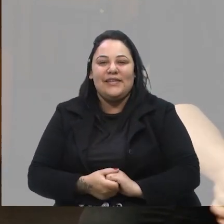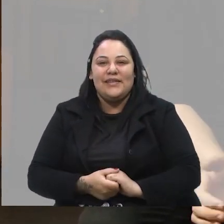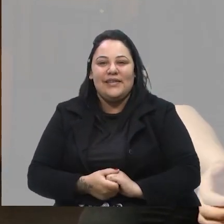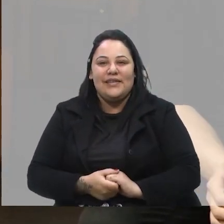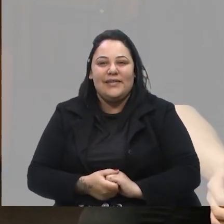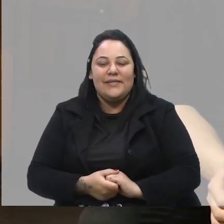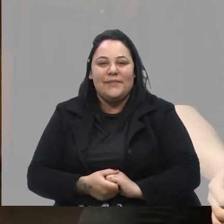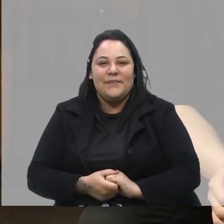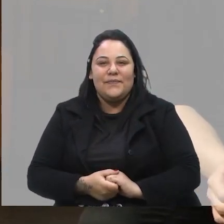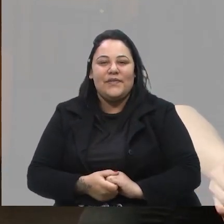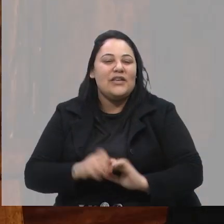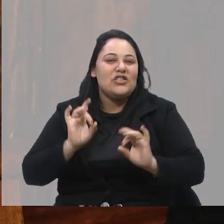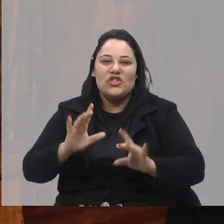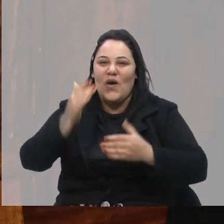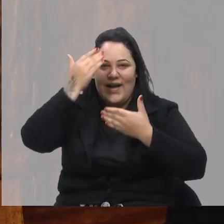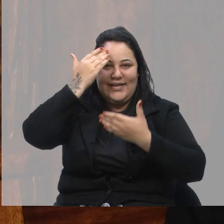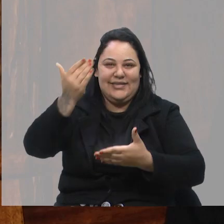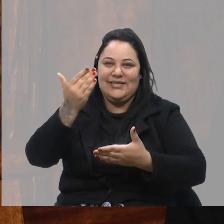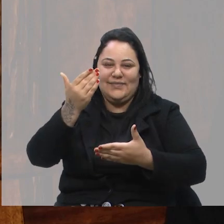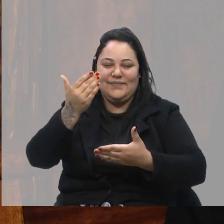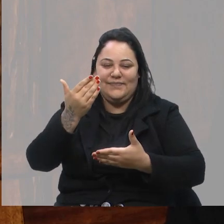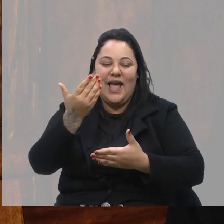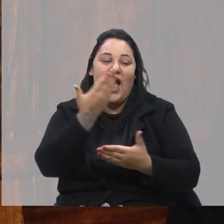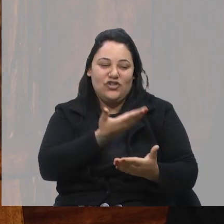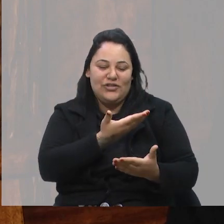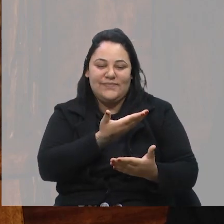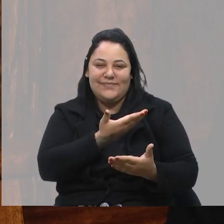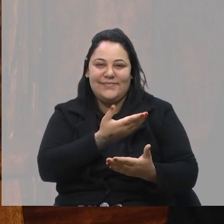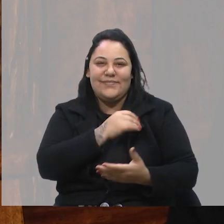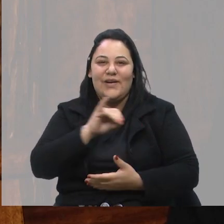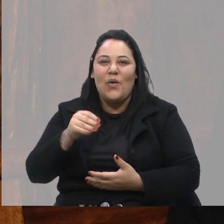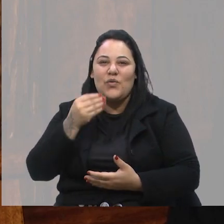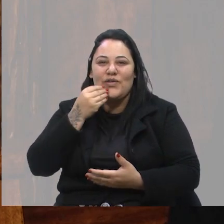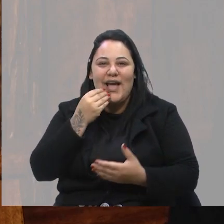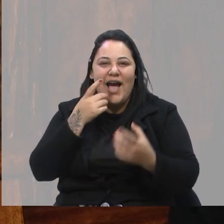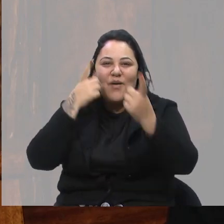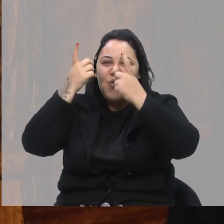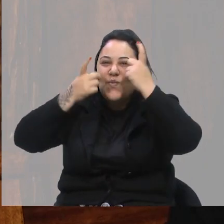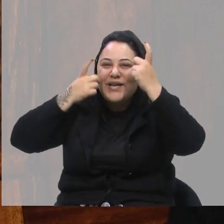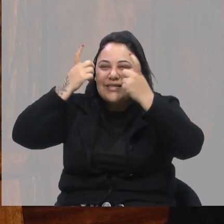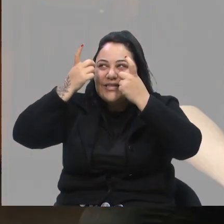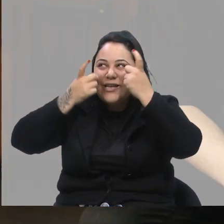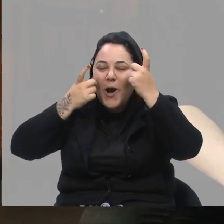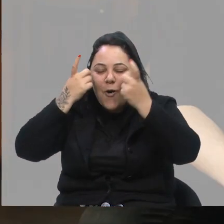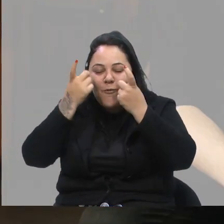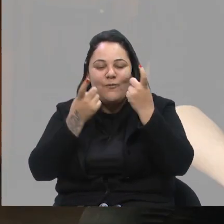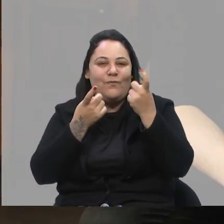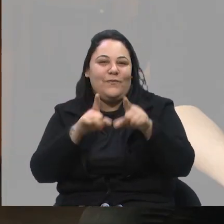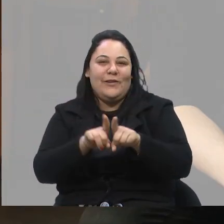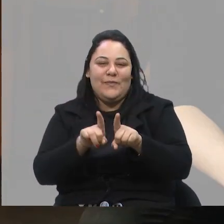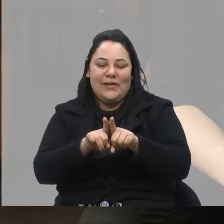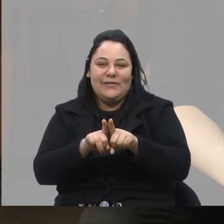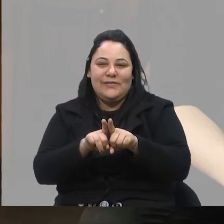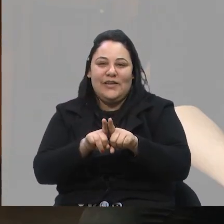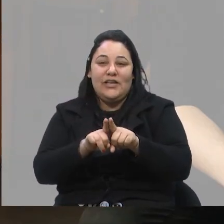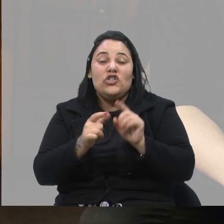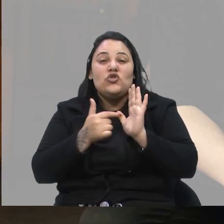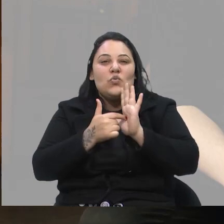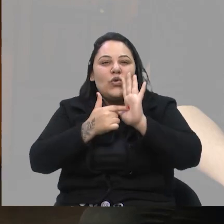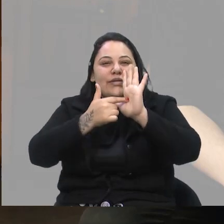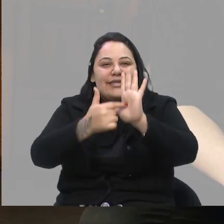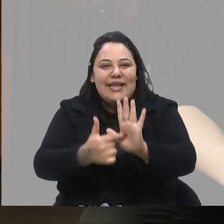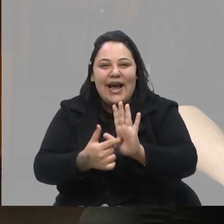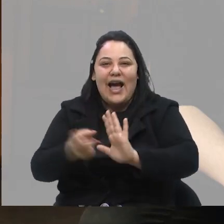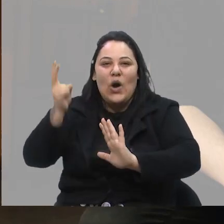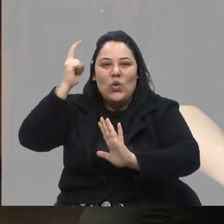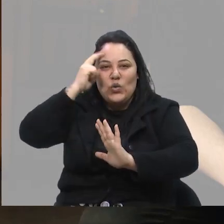E só tenho que agradecer a ti pela essa preocupação de trazer a cultura gaúcha para dentro